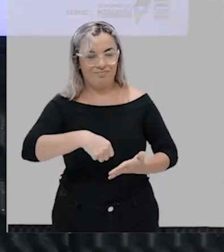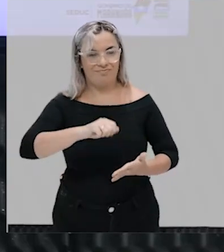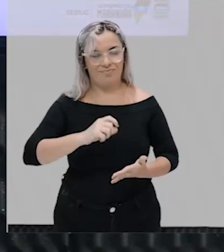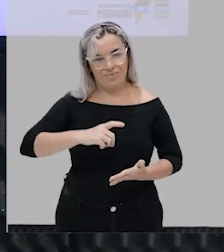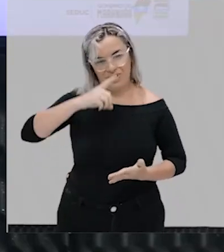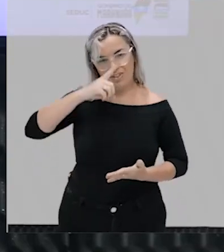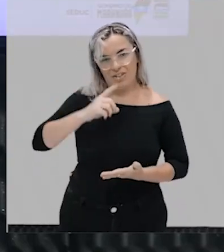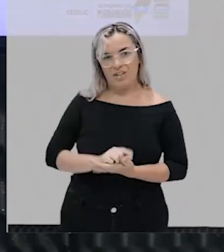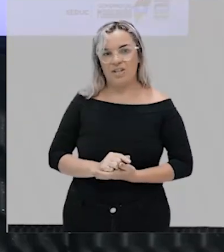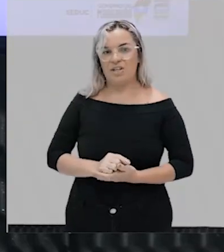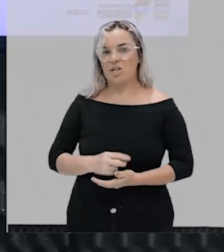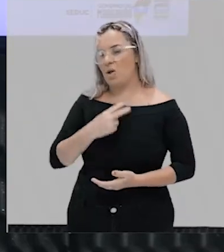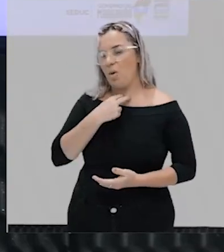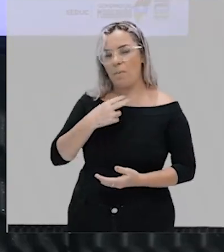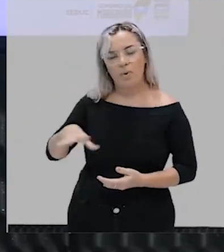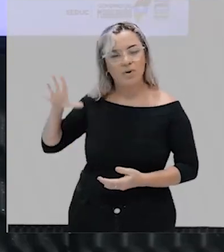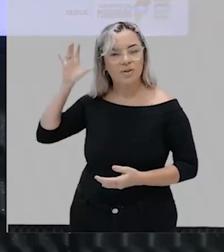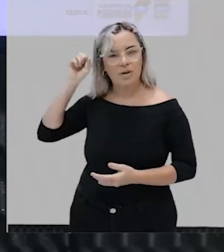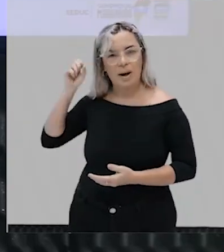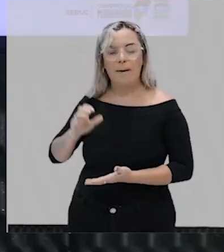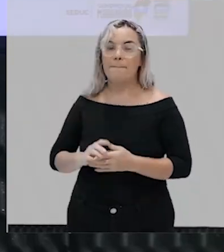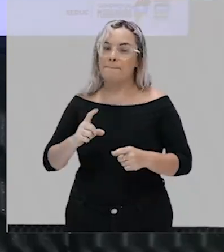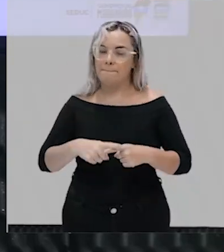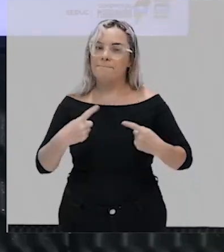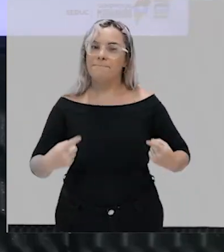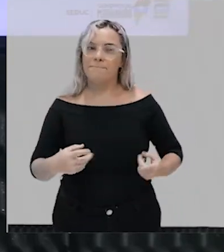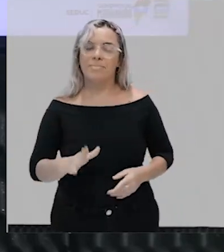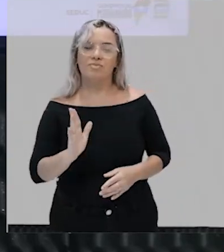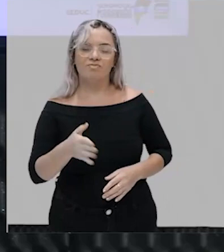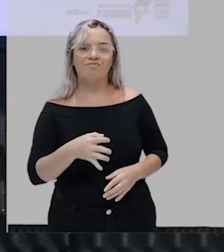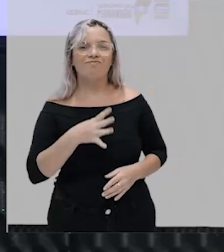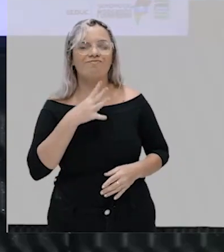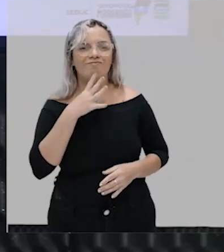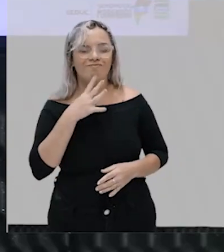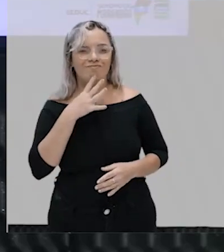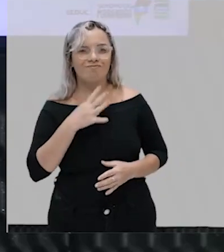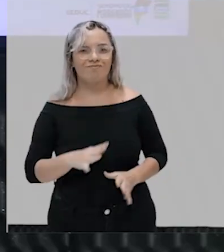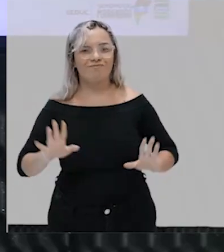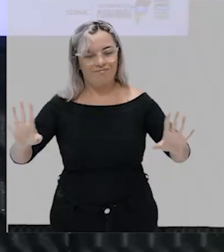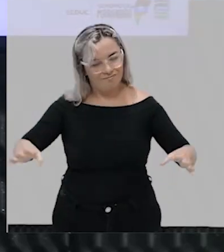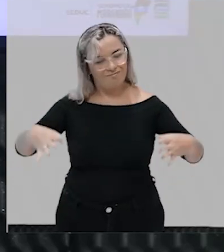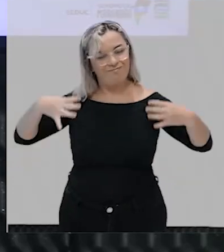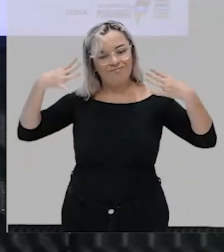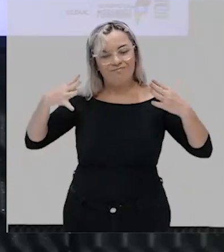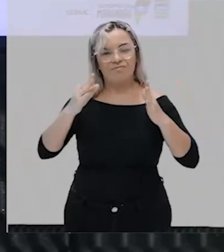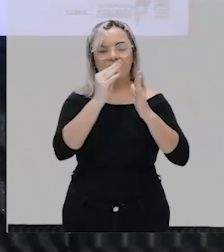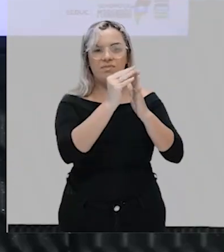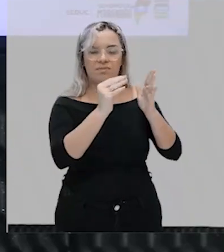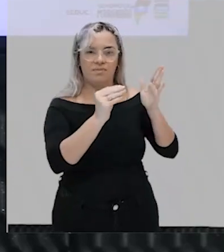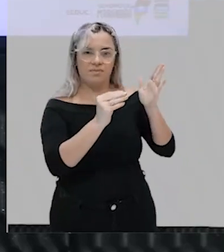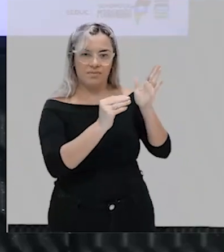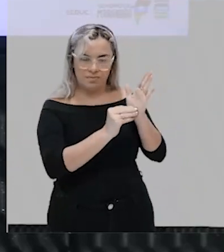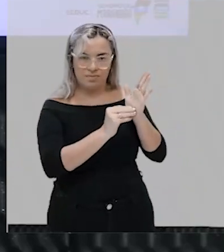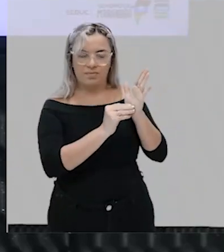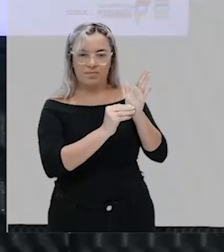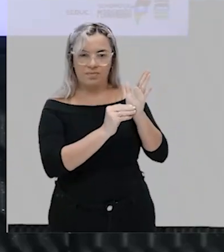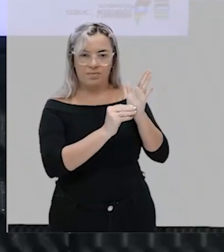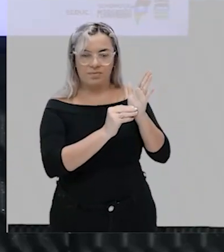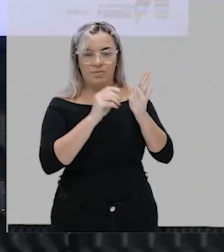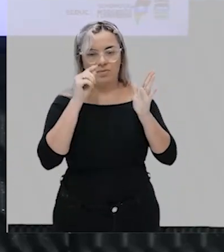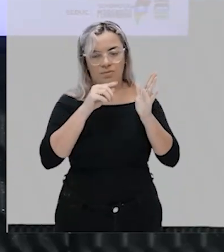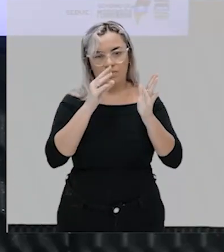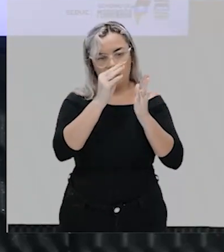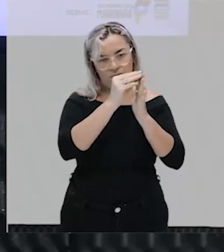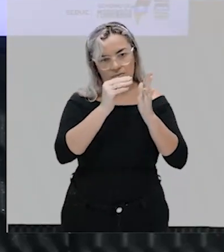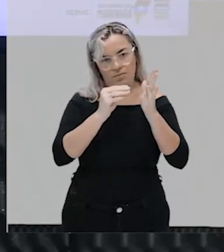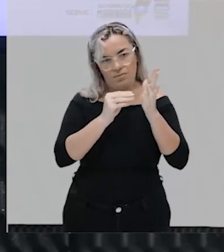mas já me conhecem, né? Já me conhecem e já estão bem ligados nas aulas. Quando eu falo usalho, eu estou falando